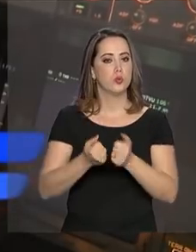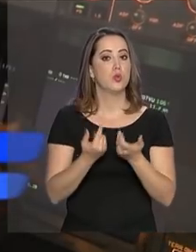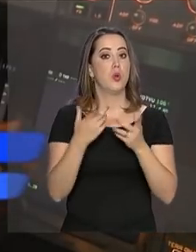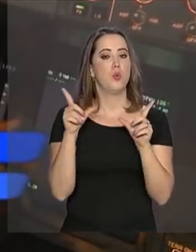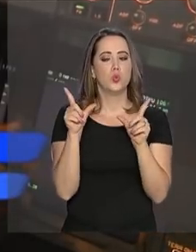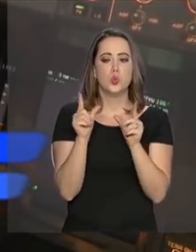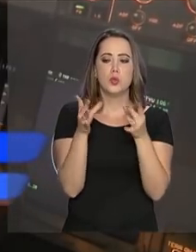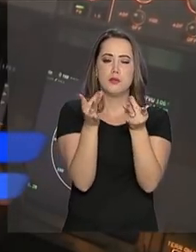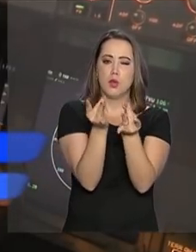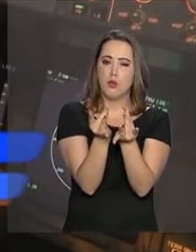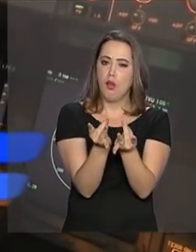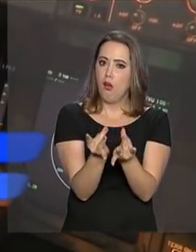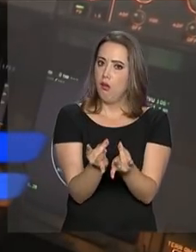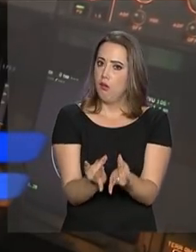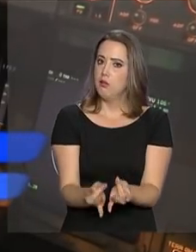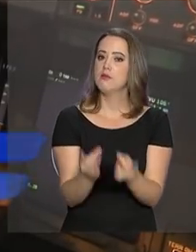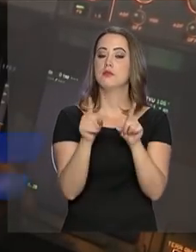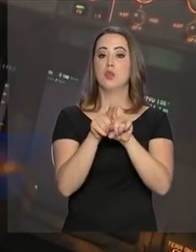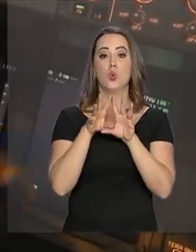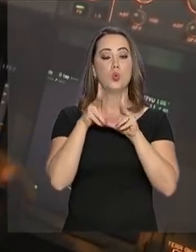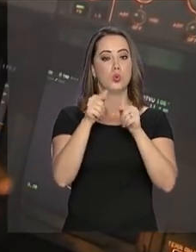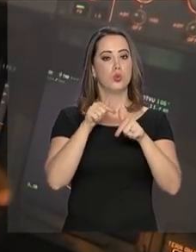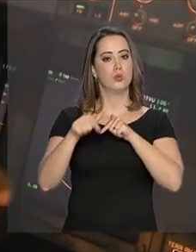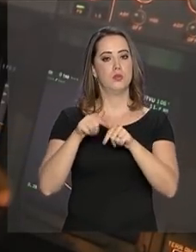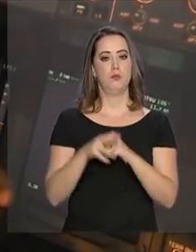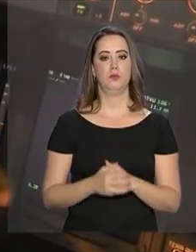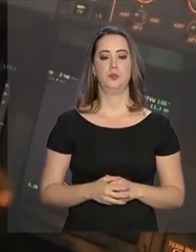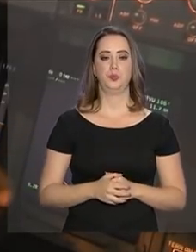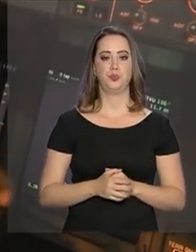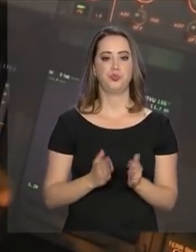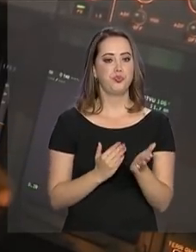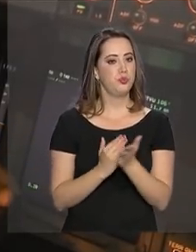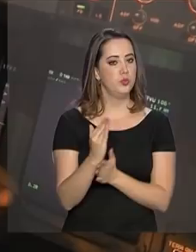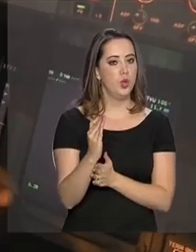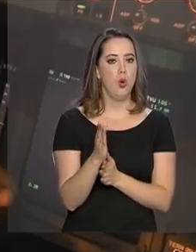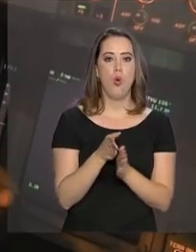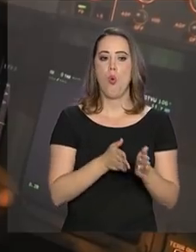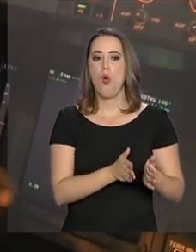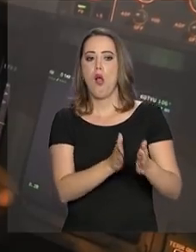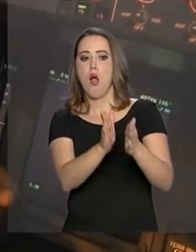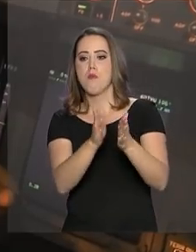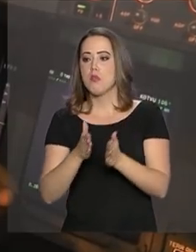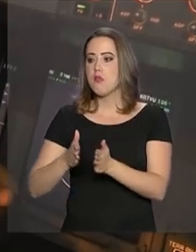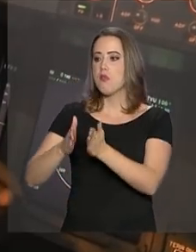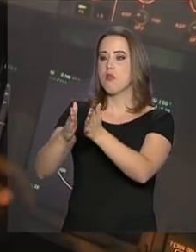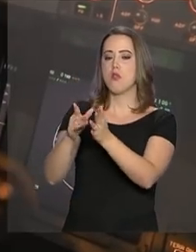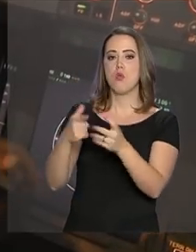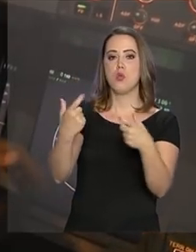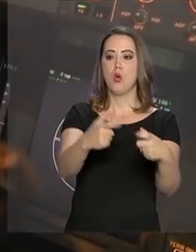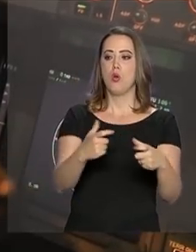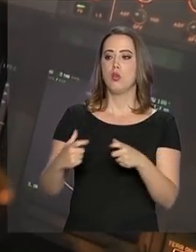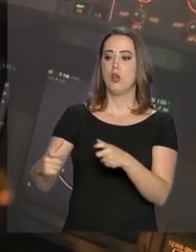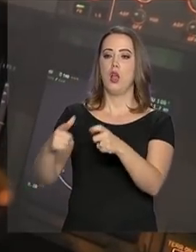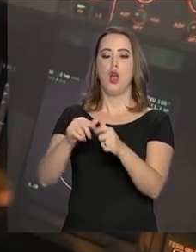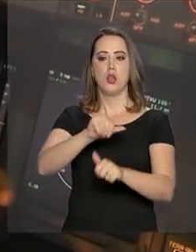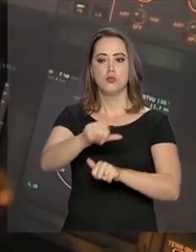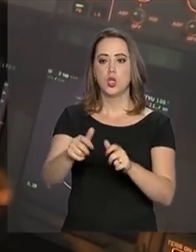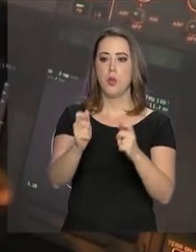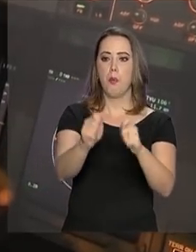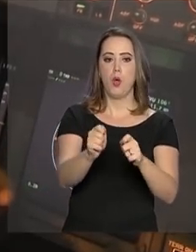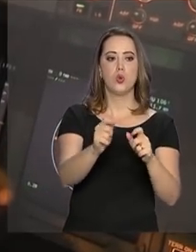forma minuciosa toda a missão, desde a rota, os aeródromos de destino, de